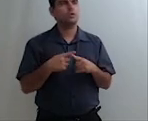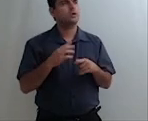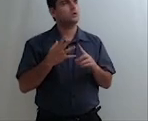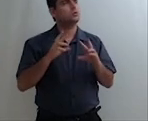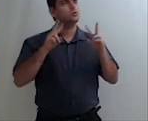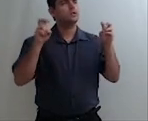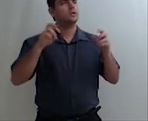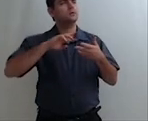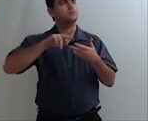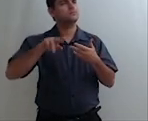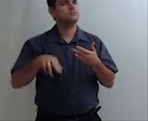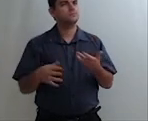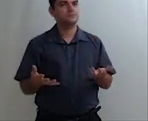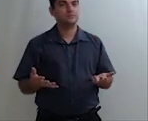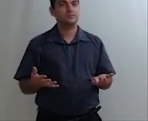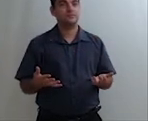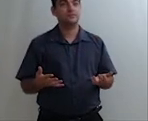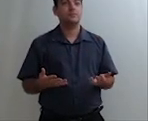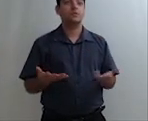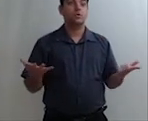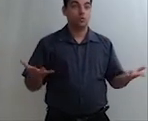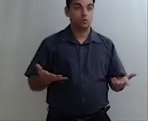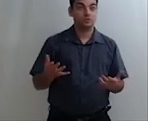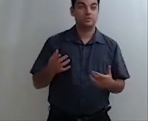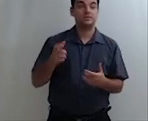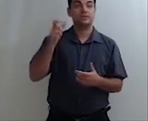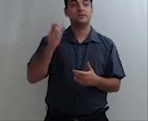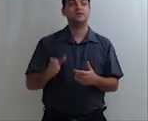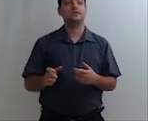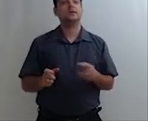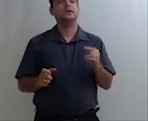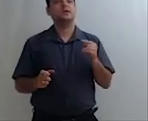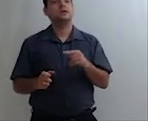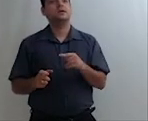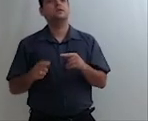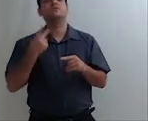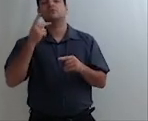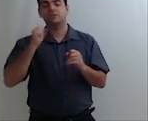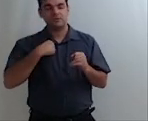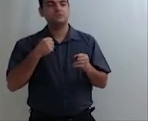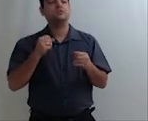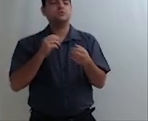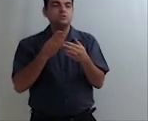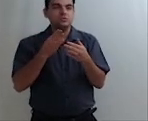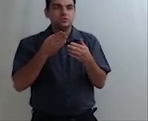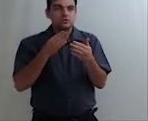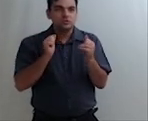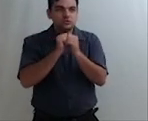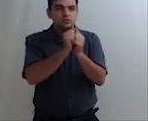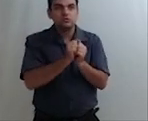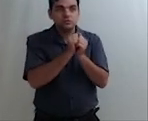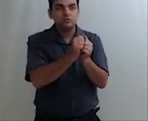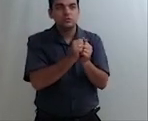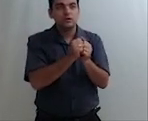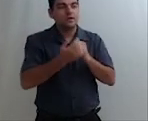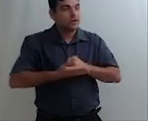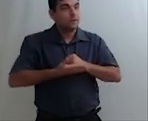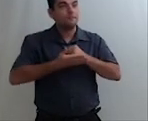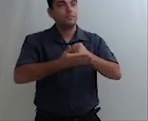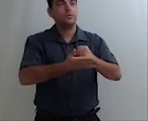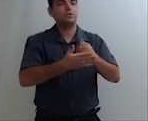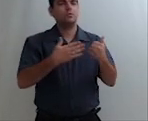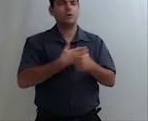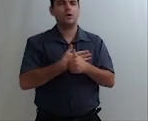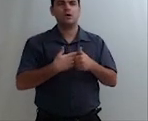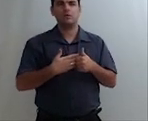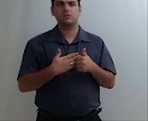paciente ele é apontado na denúncia como partícipe porque ele teria prestado auxílio moral